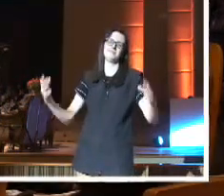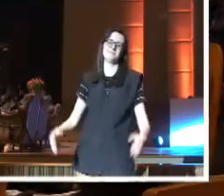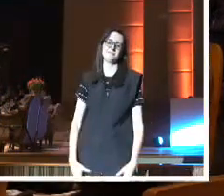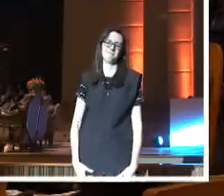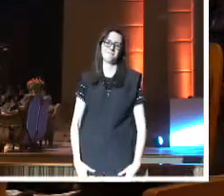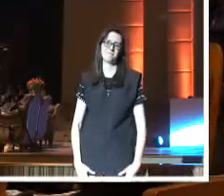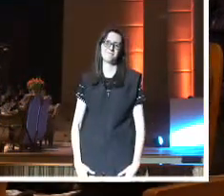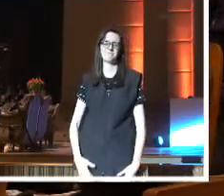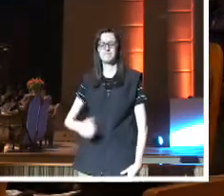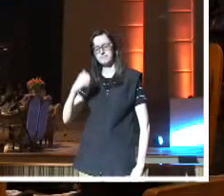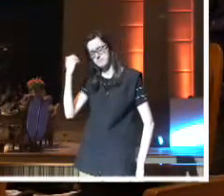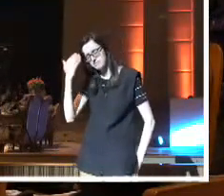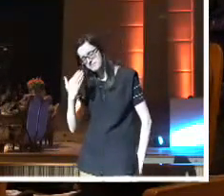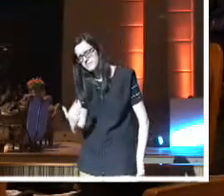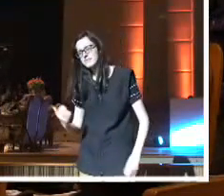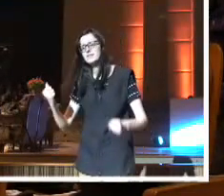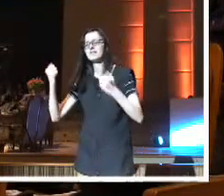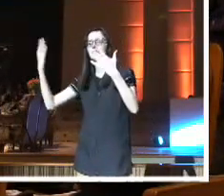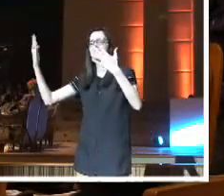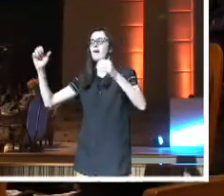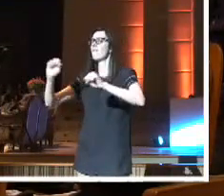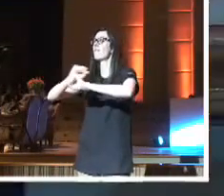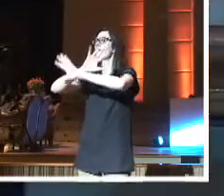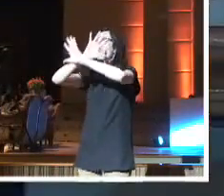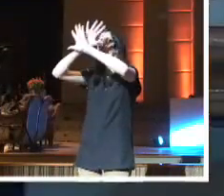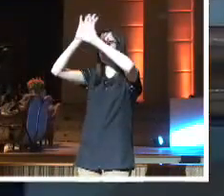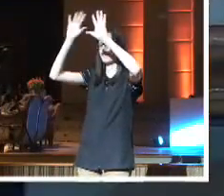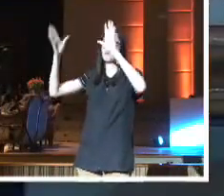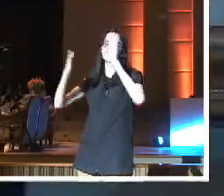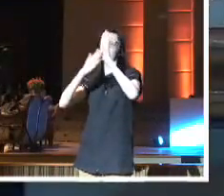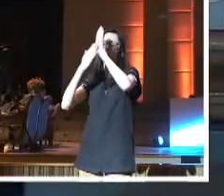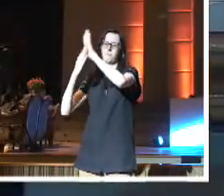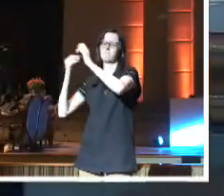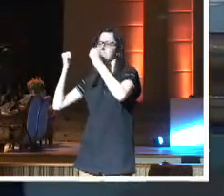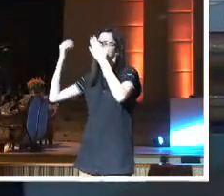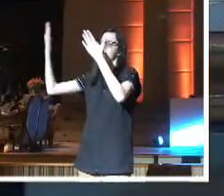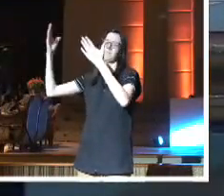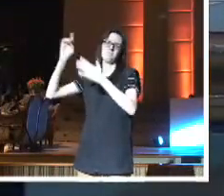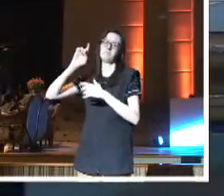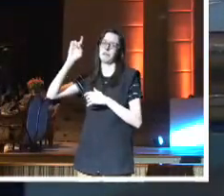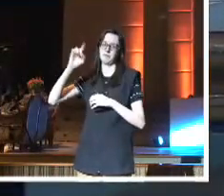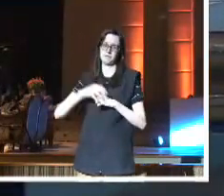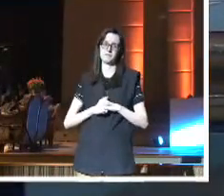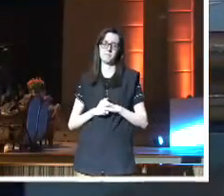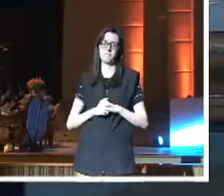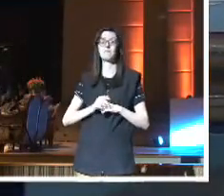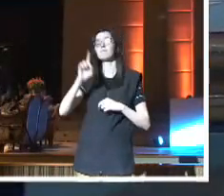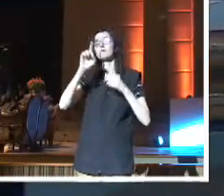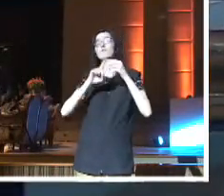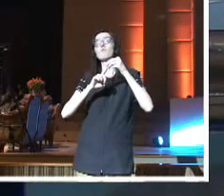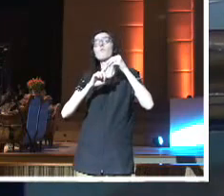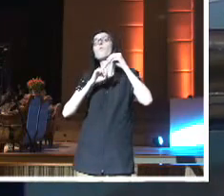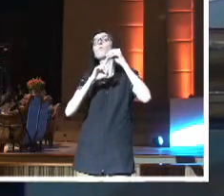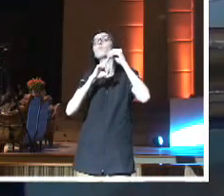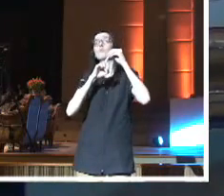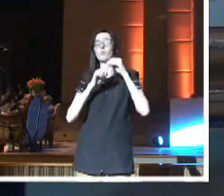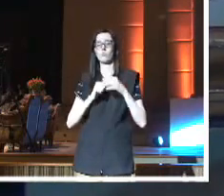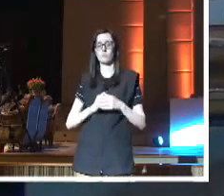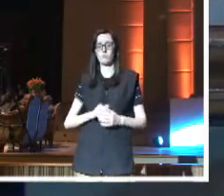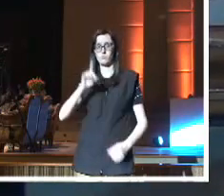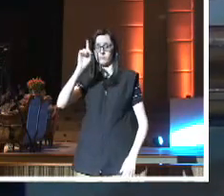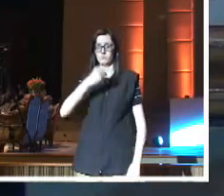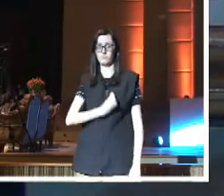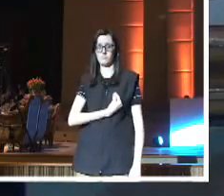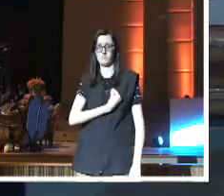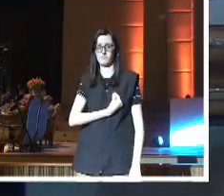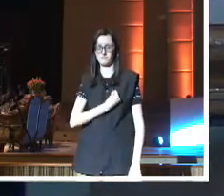Ele é digno de toda honra, toda glória, todo louvor. Ele é o único Deus que